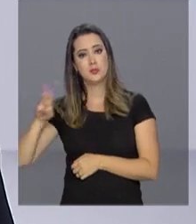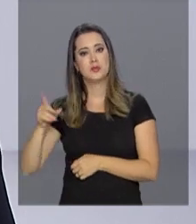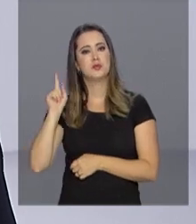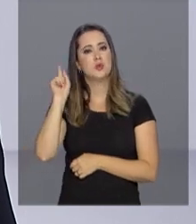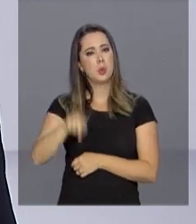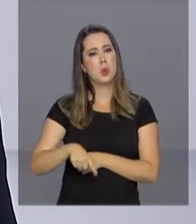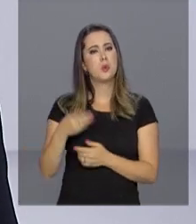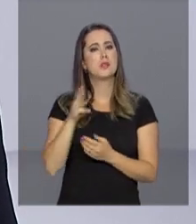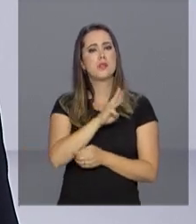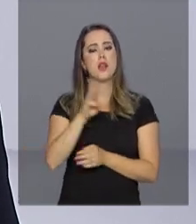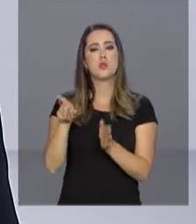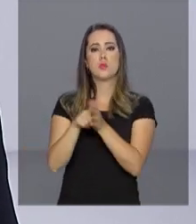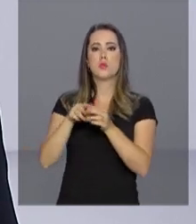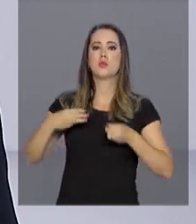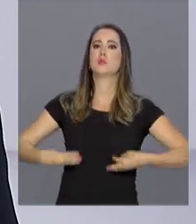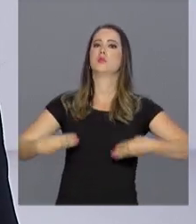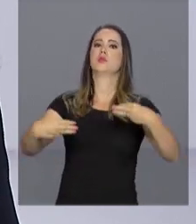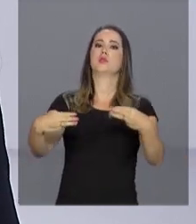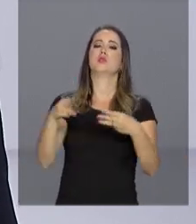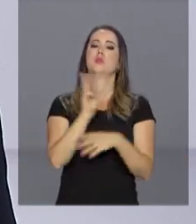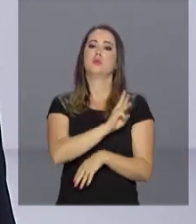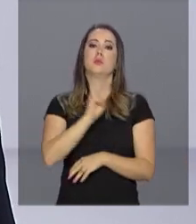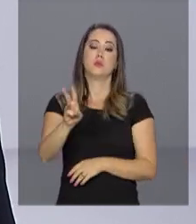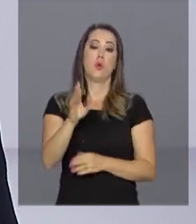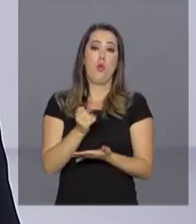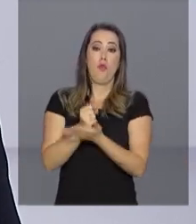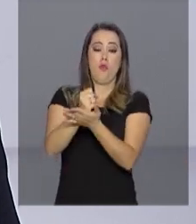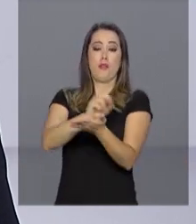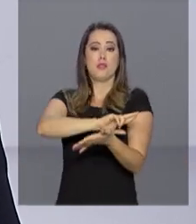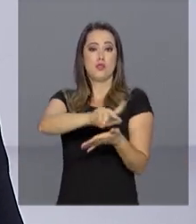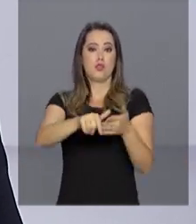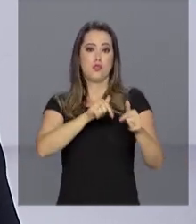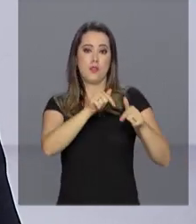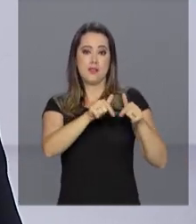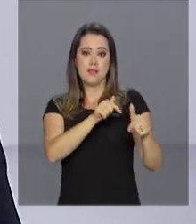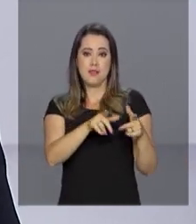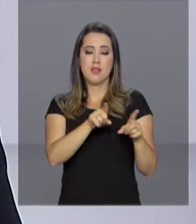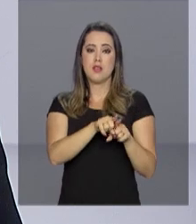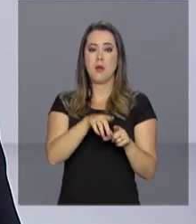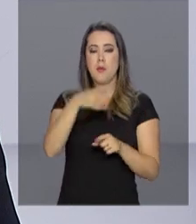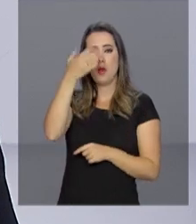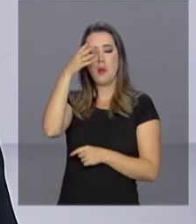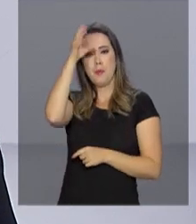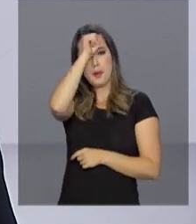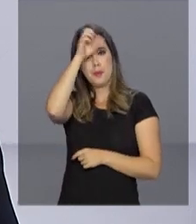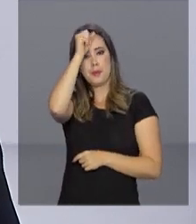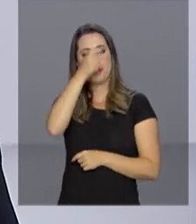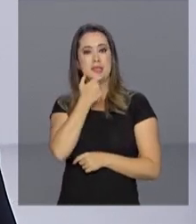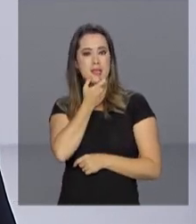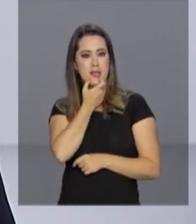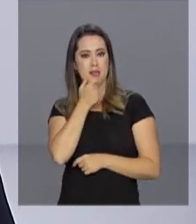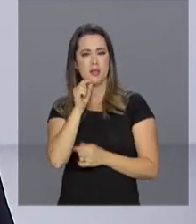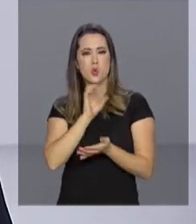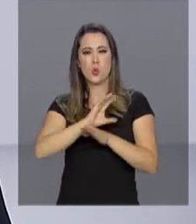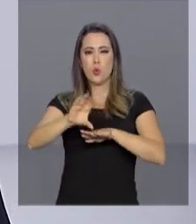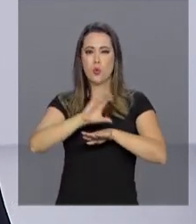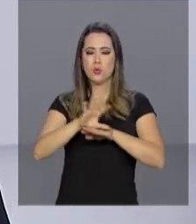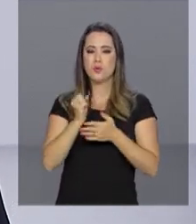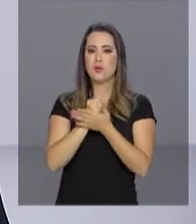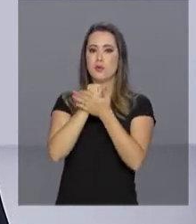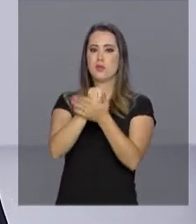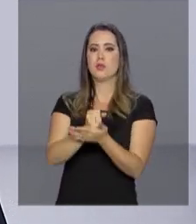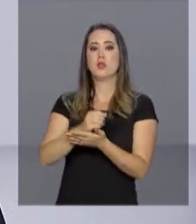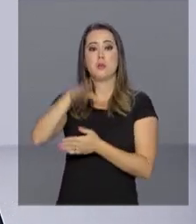plataforma do ministério da educação que oferece uma série de atividades para quem quer aprender inglês o curso está disponível